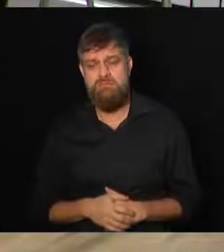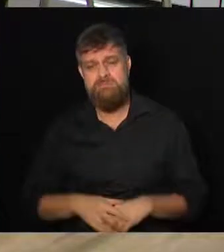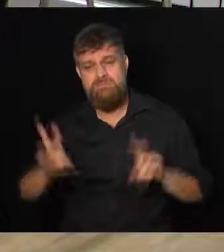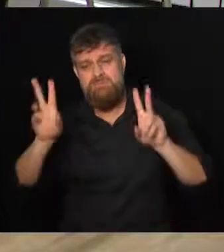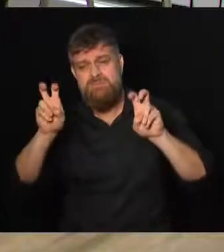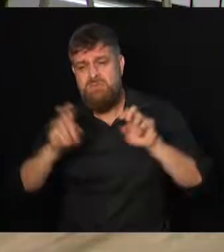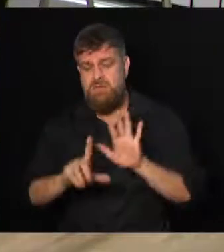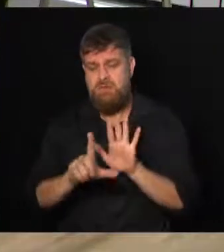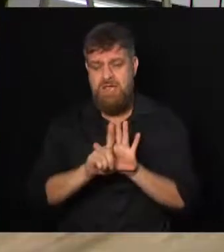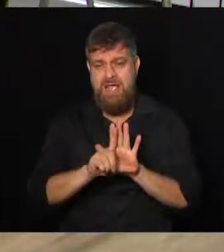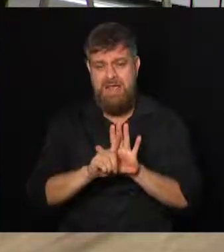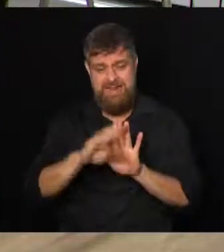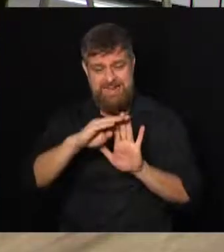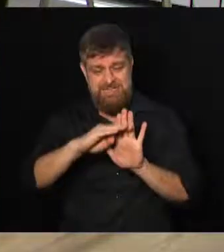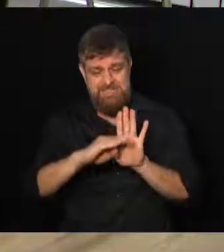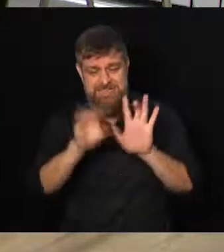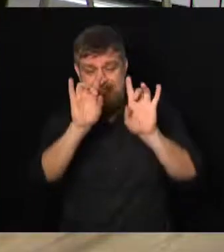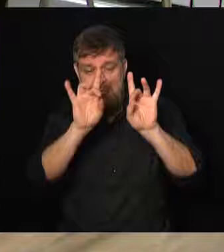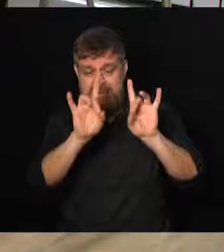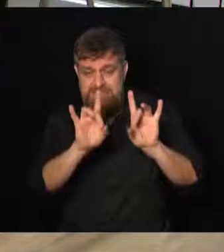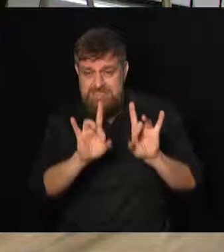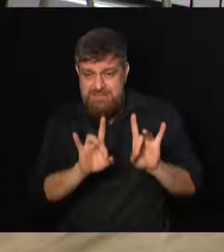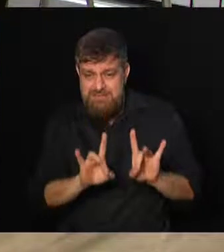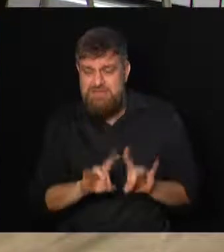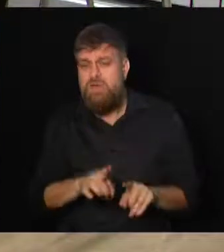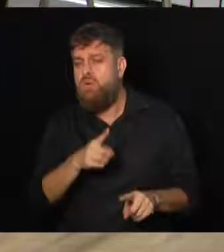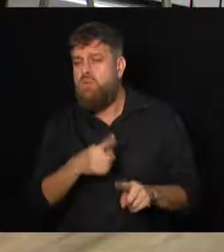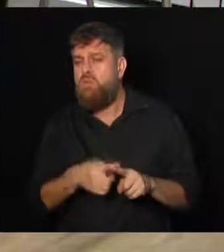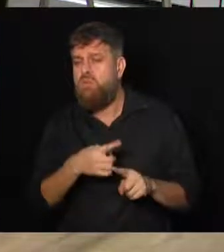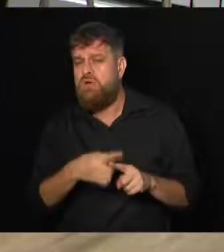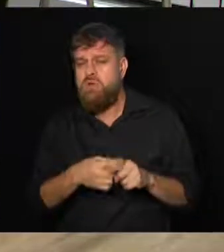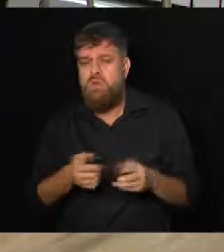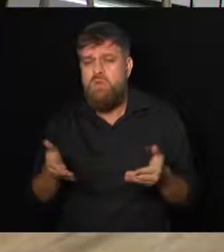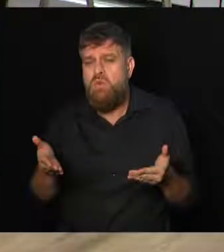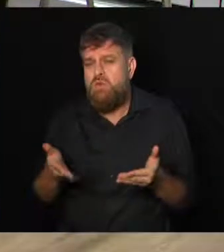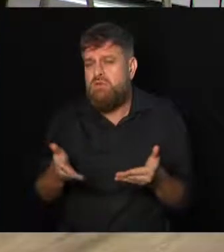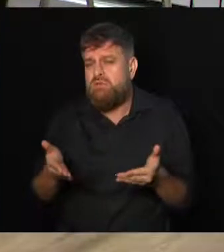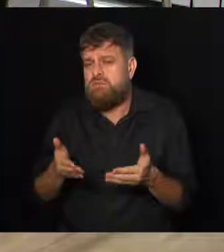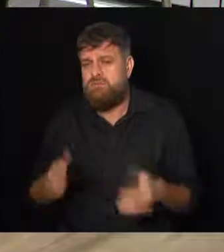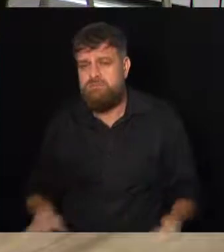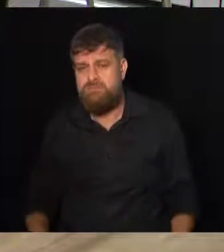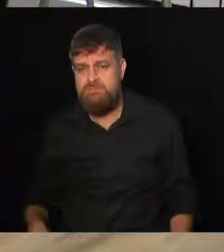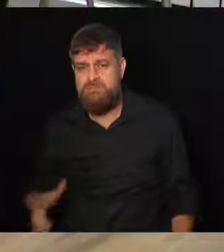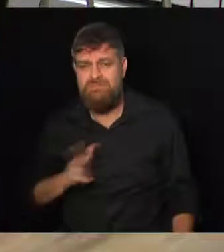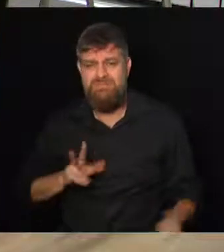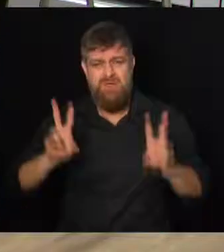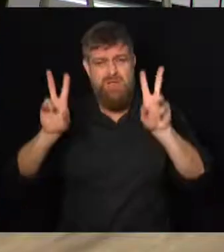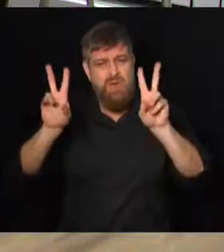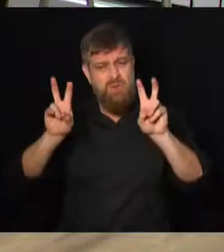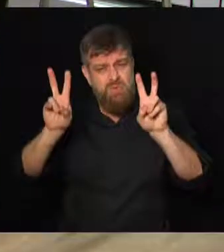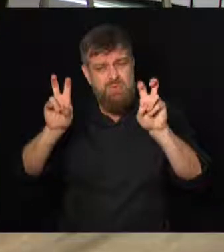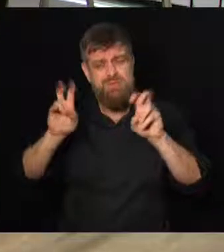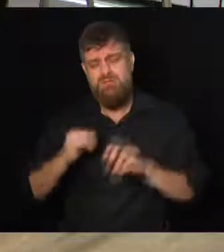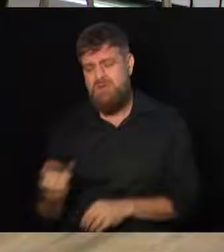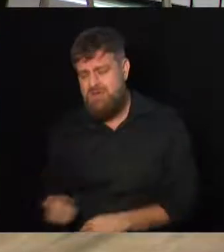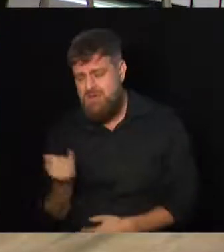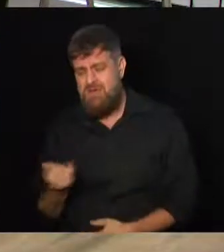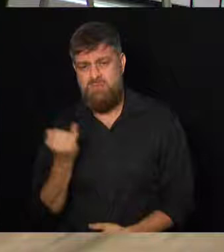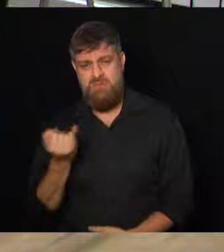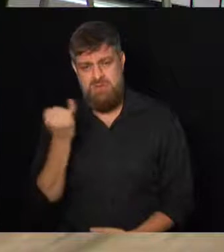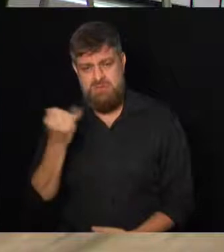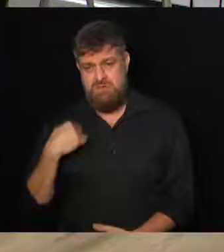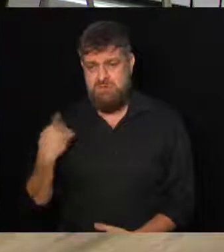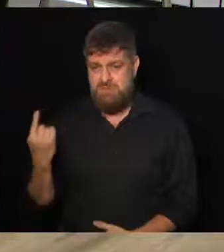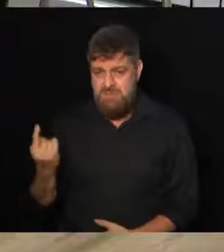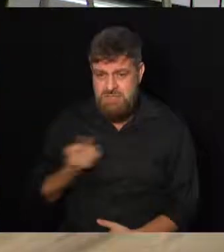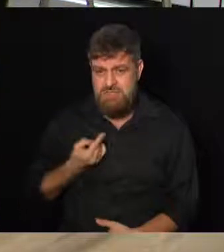da legislação especial e por que hoje é um tema tão importante. Inclusive, quando a gente